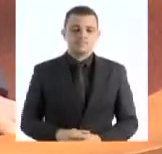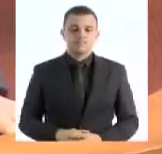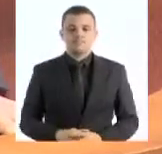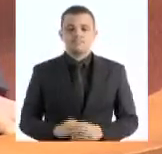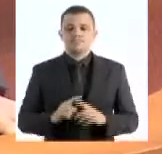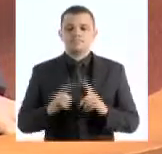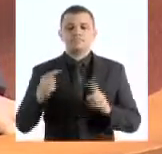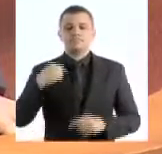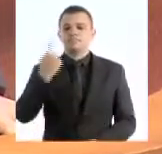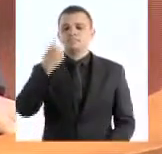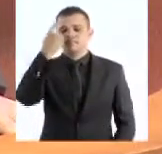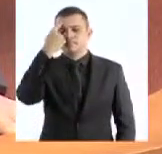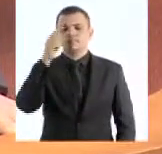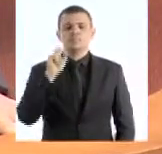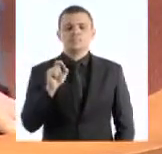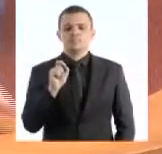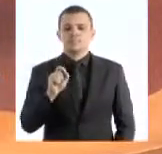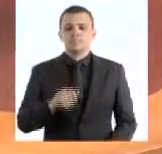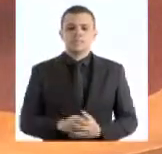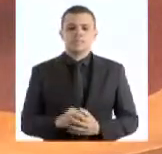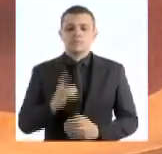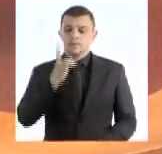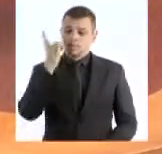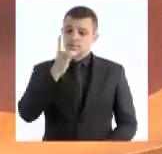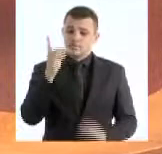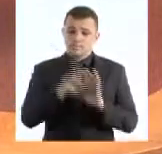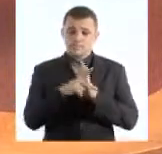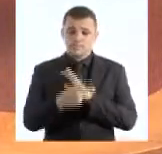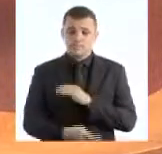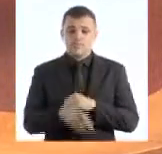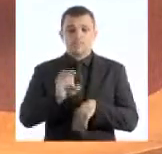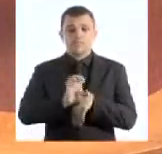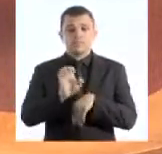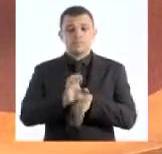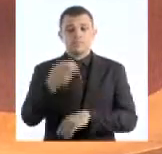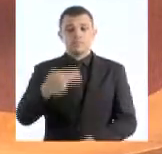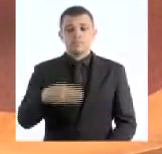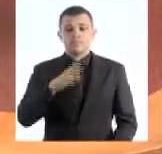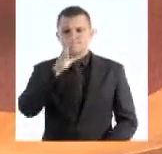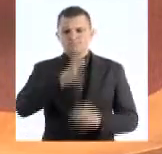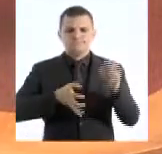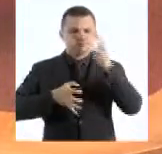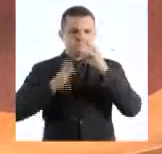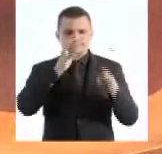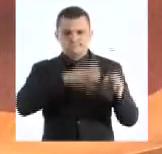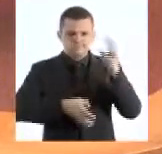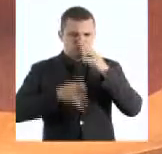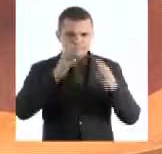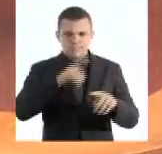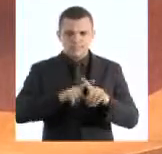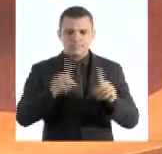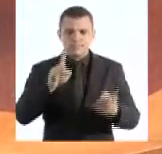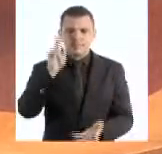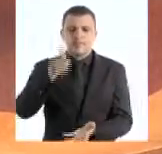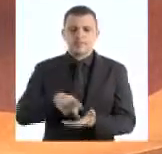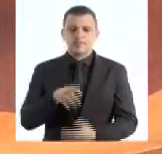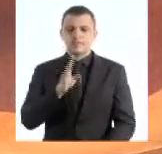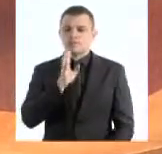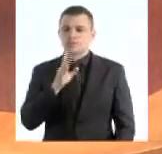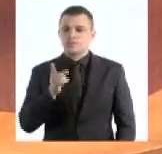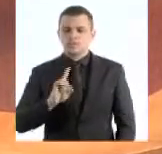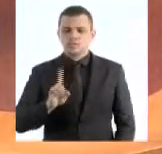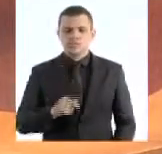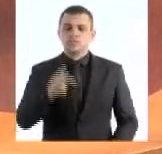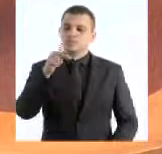faz pensar é que os deputados do Maranhão acusam sem ao menos nem conhecer a realidade. E aqui, mais uma vez,